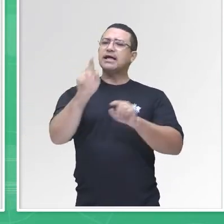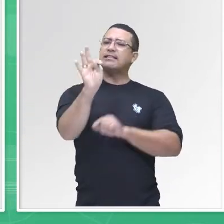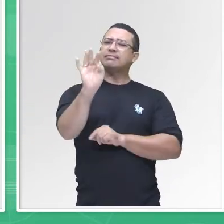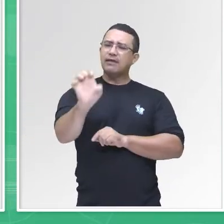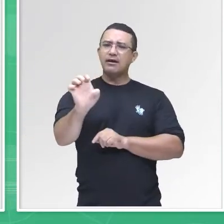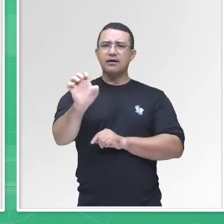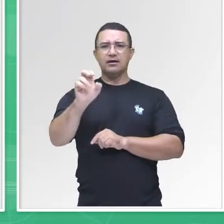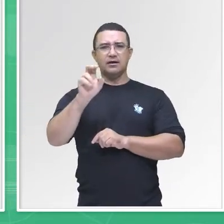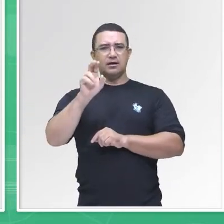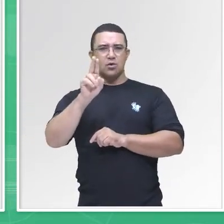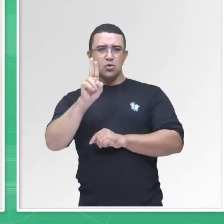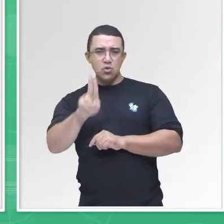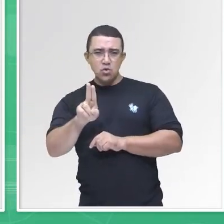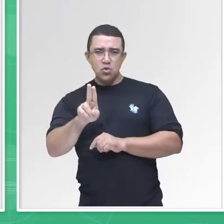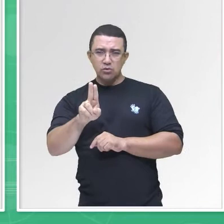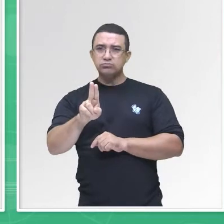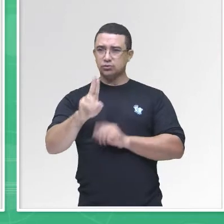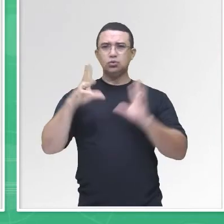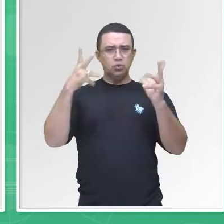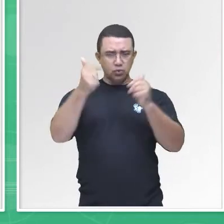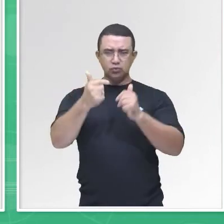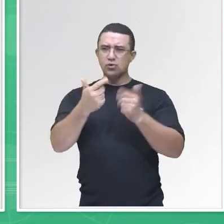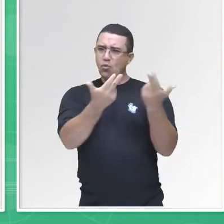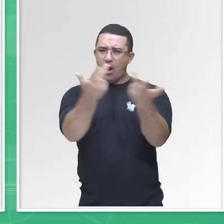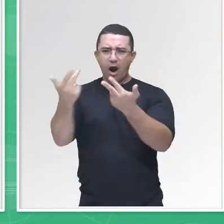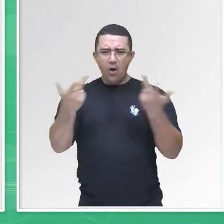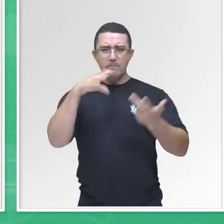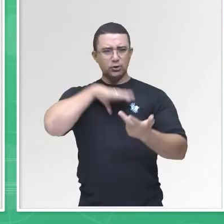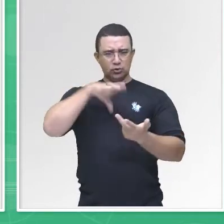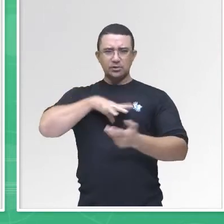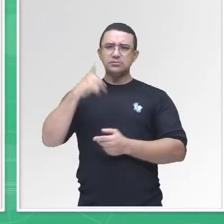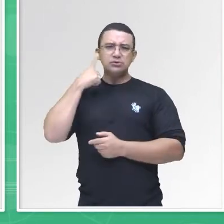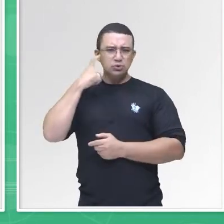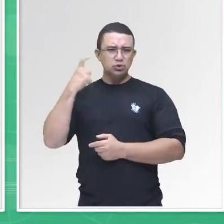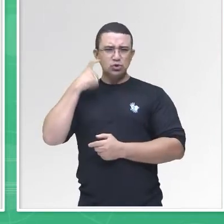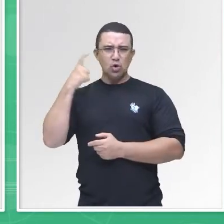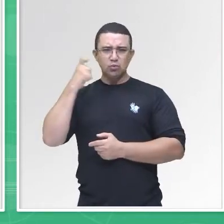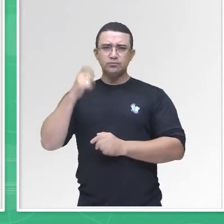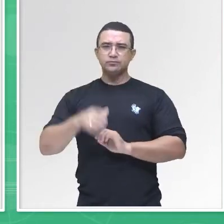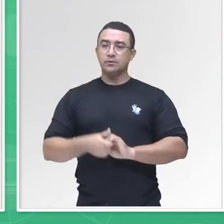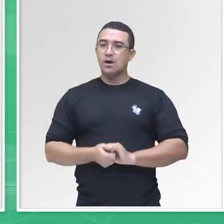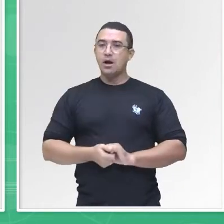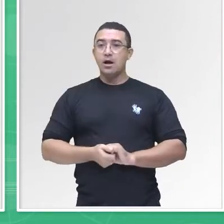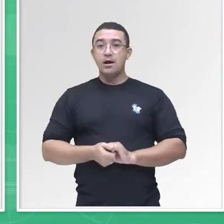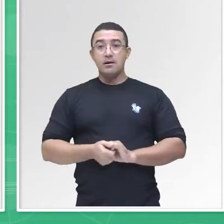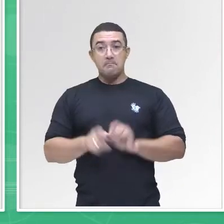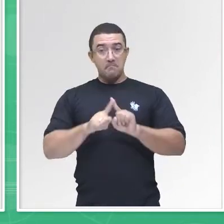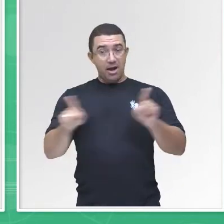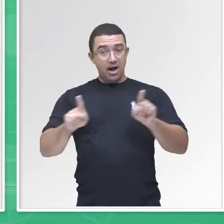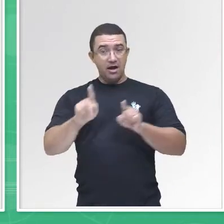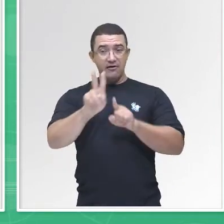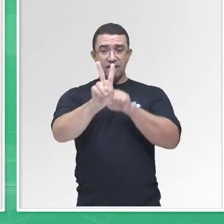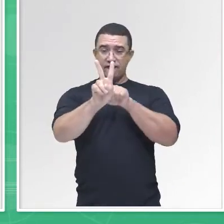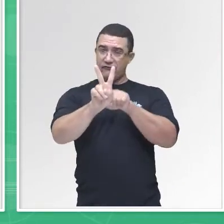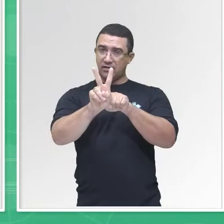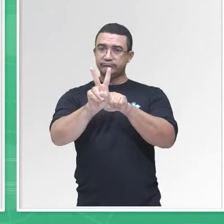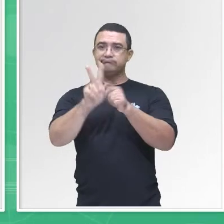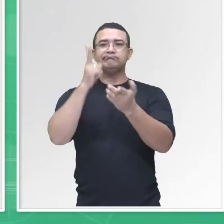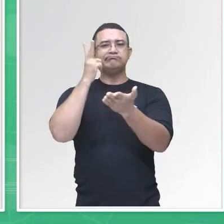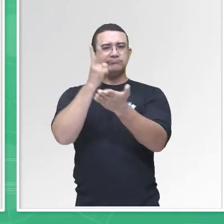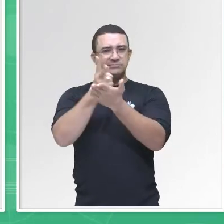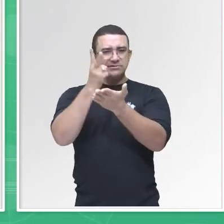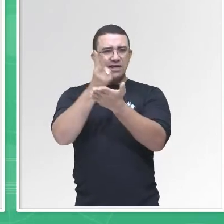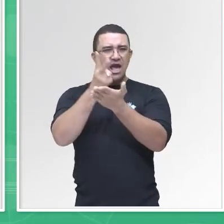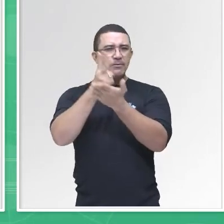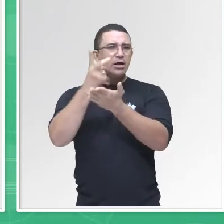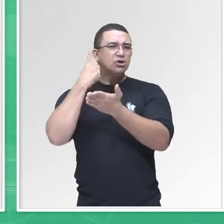U. Veja, T, U também não muda. La UB, essa letrinha, ela sempre vai ter o som